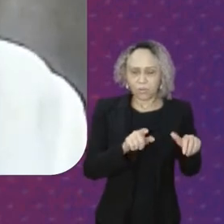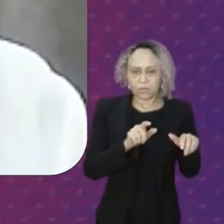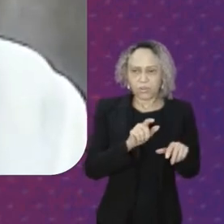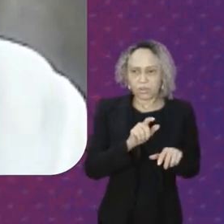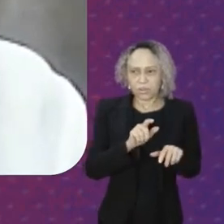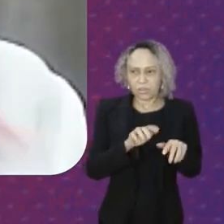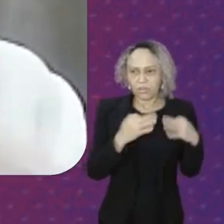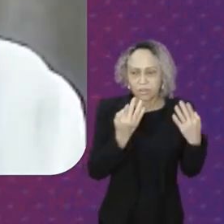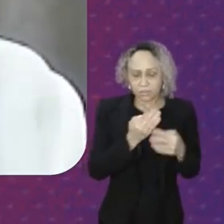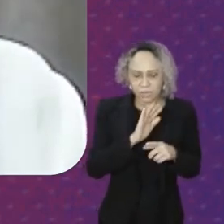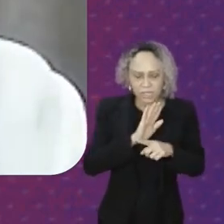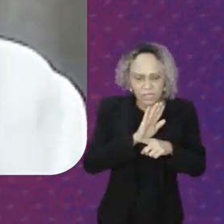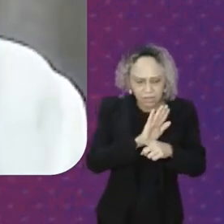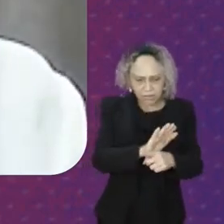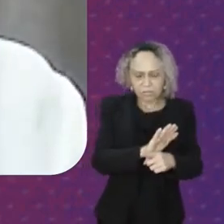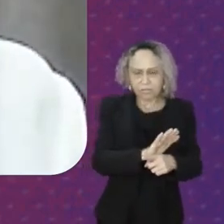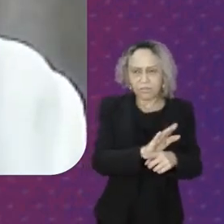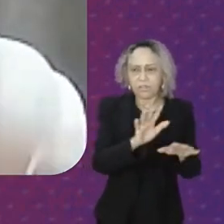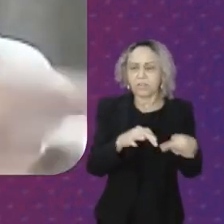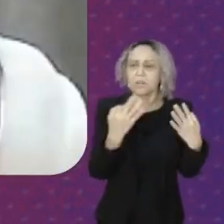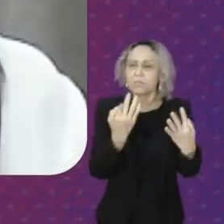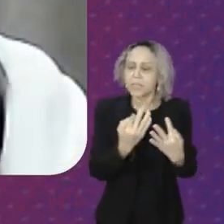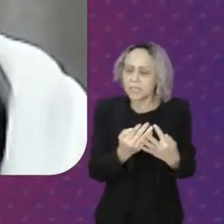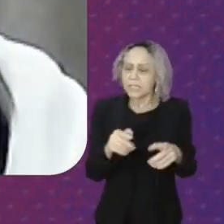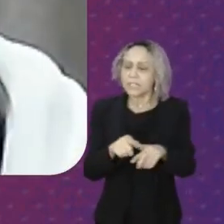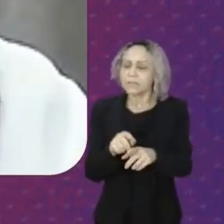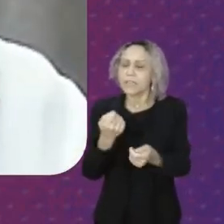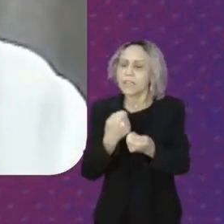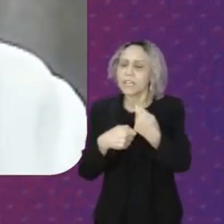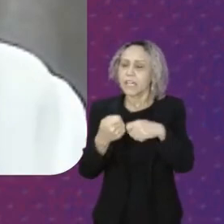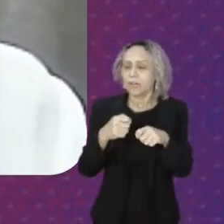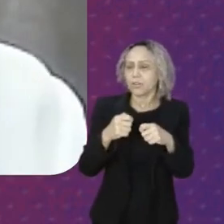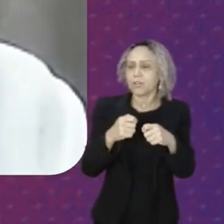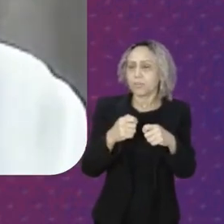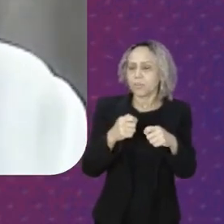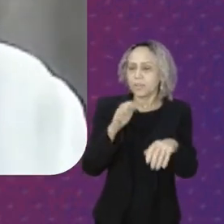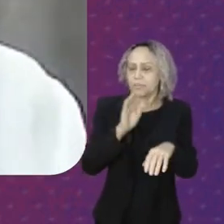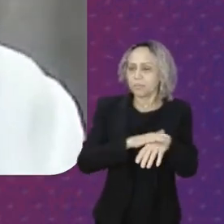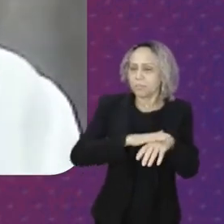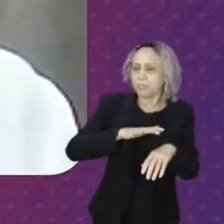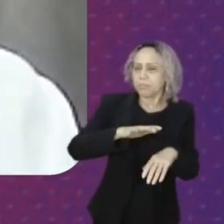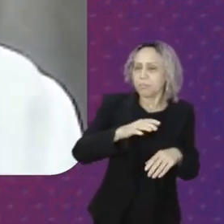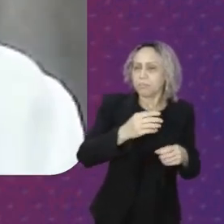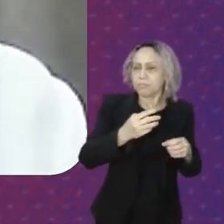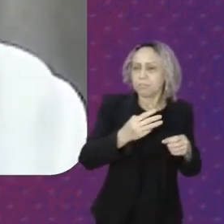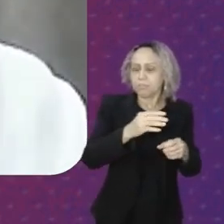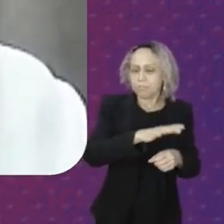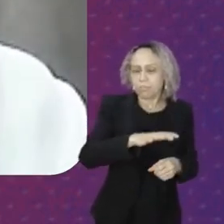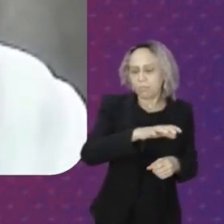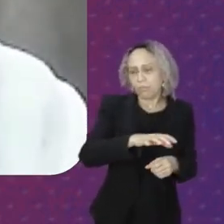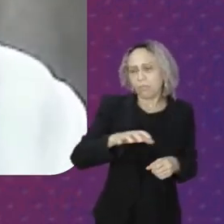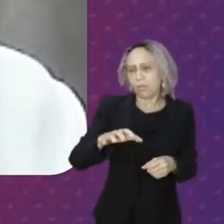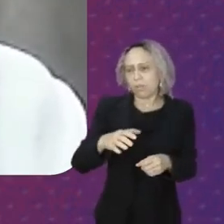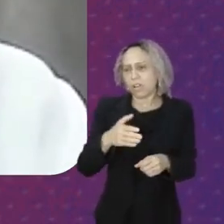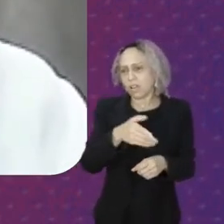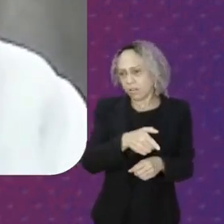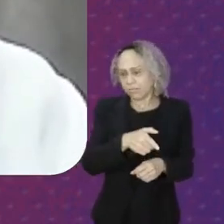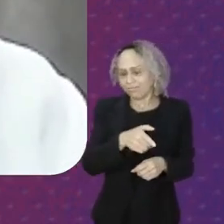economia local, porque se compra no mercadinho local, na feira local, e, ao mesmo tempo,